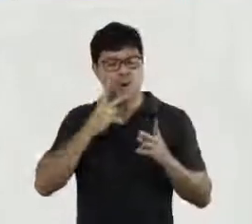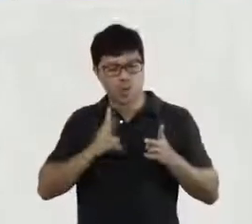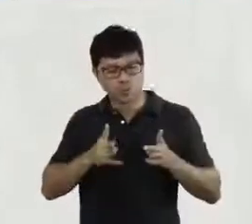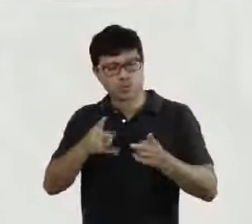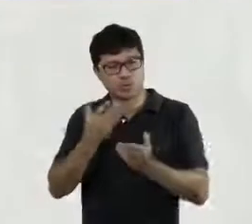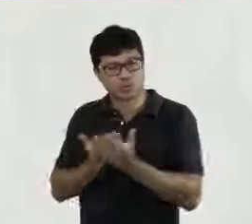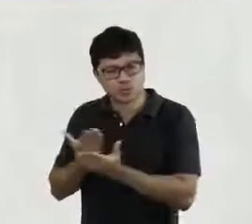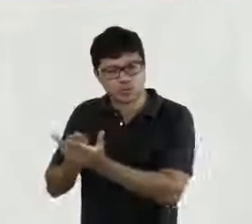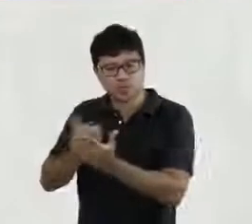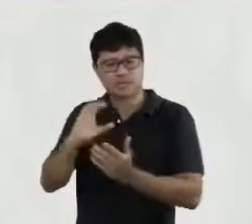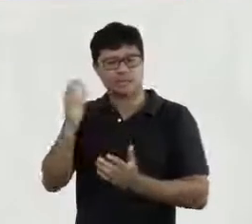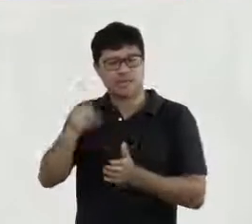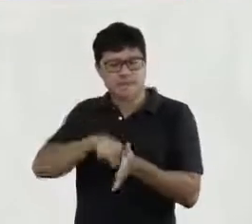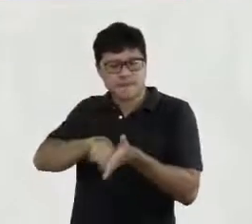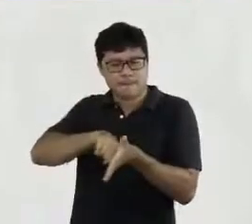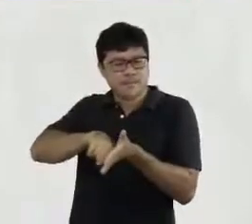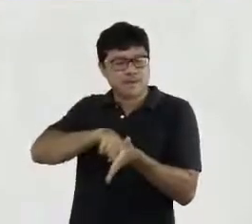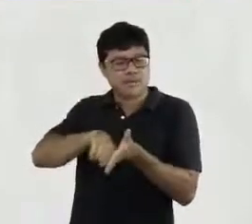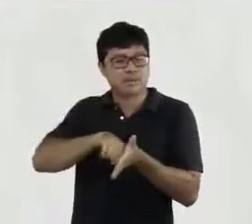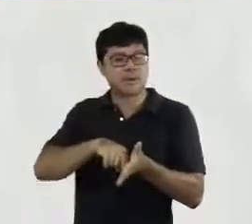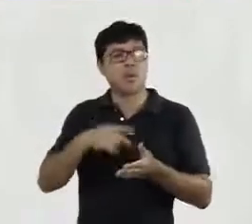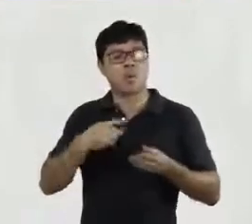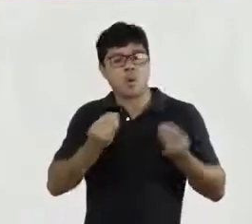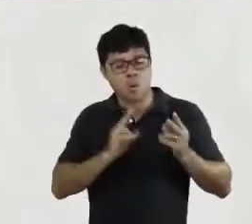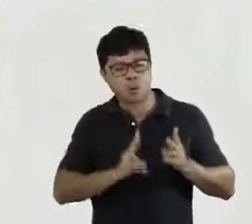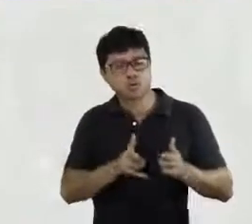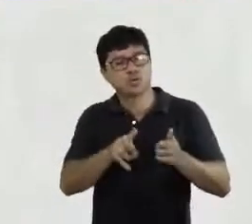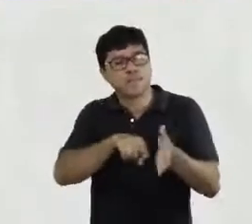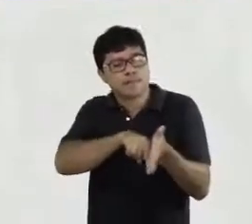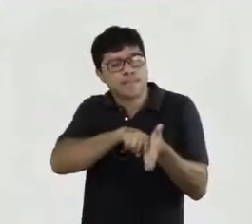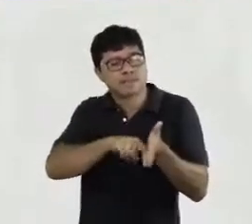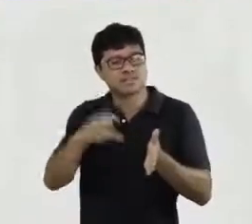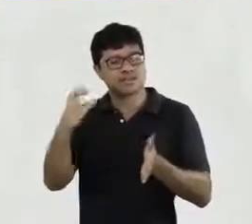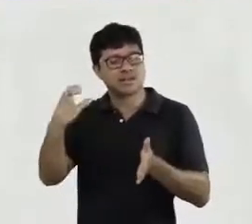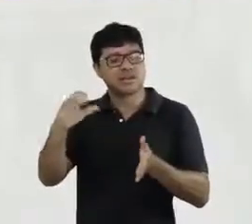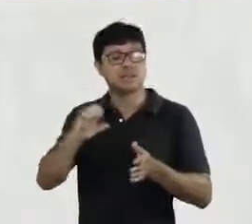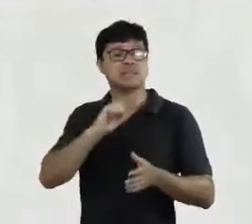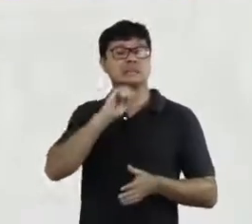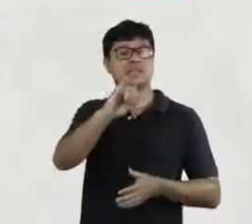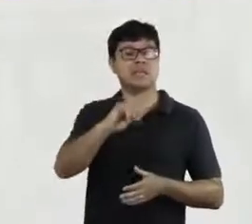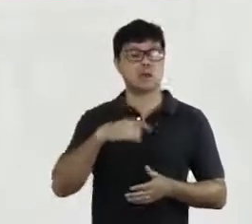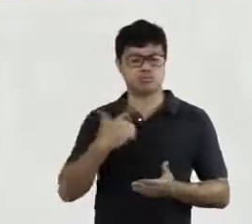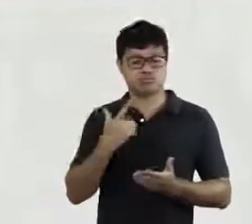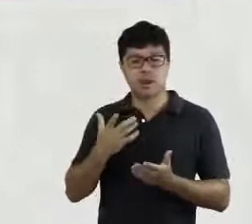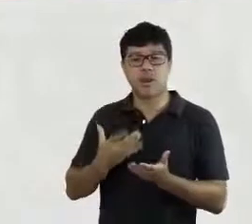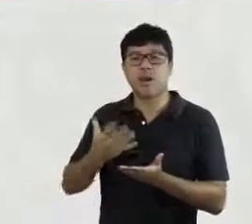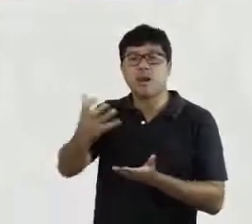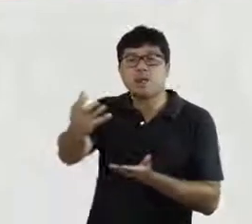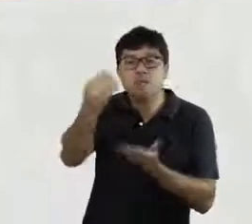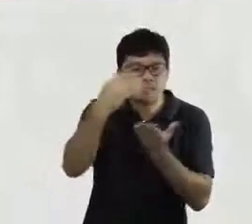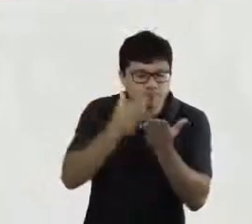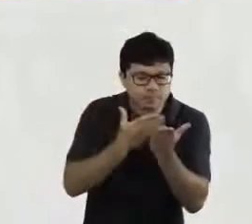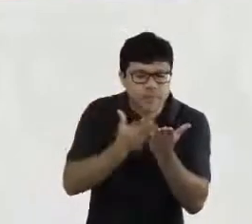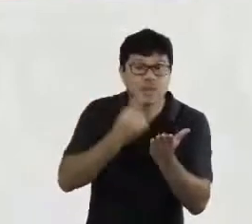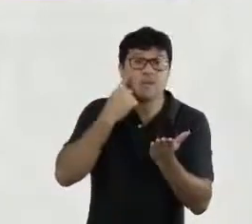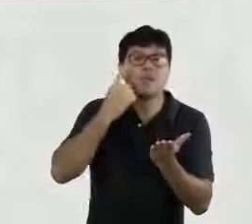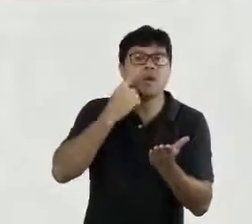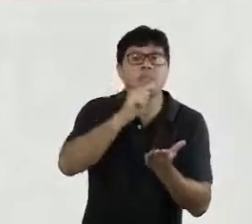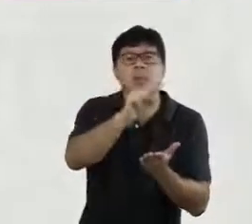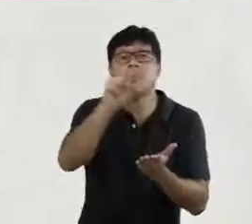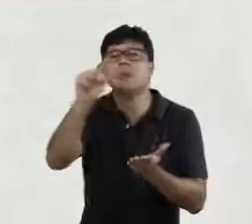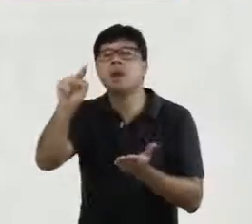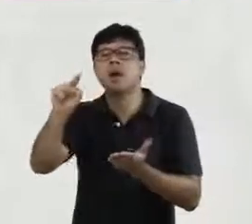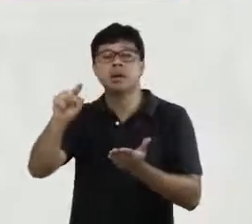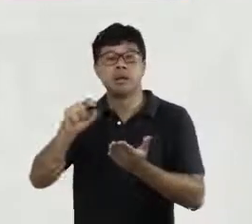da ciência. Como é que eu posso dar continuidade à ciência se eu não tenho oportunidade de consultar aquelas obras citadas